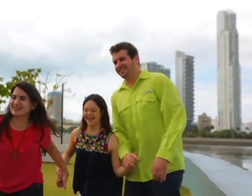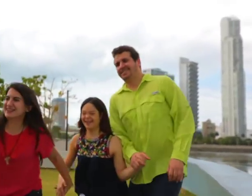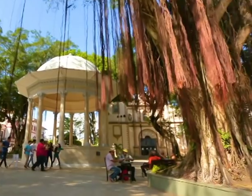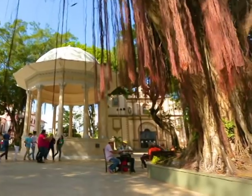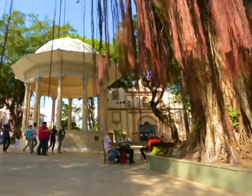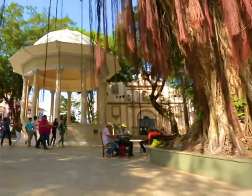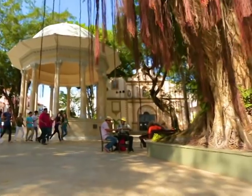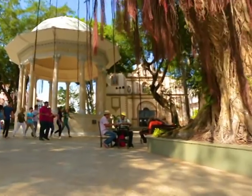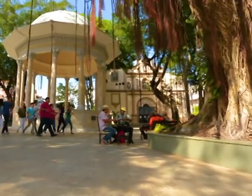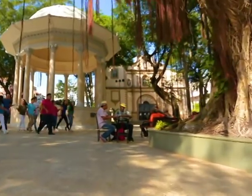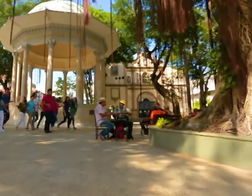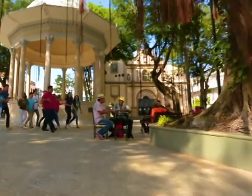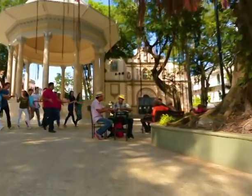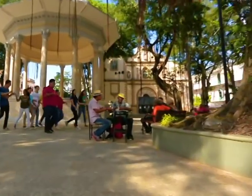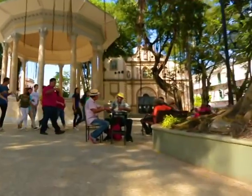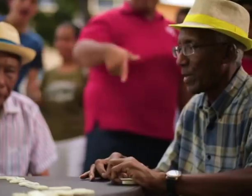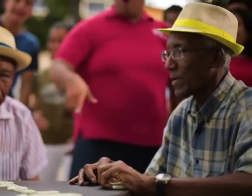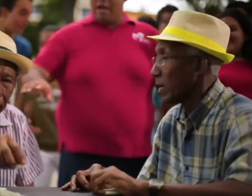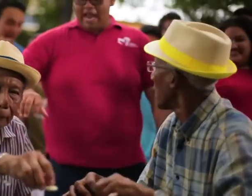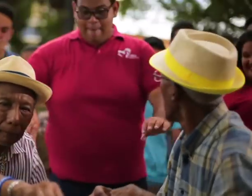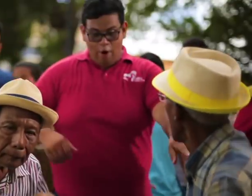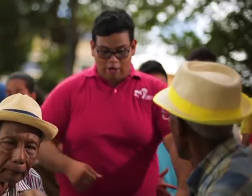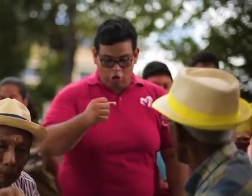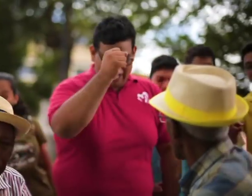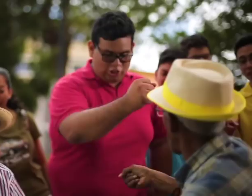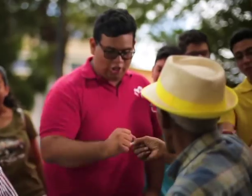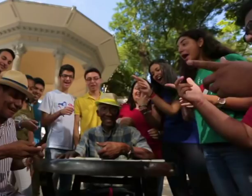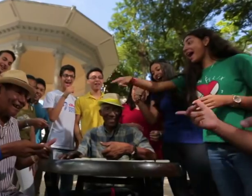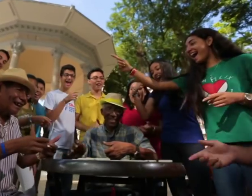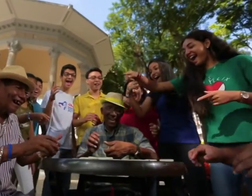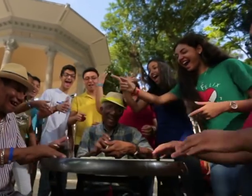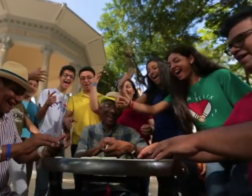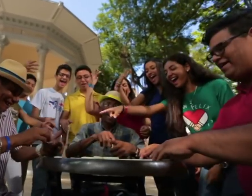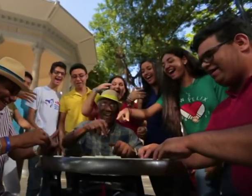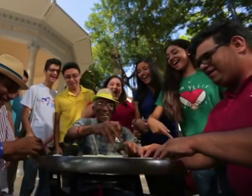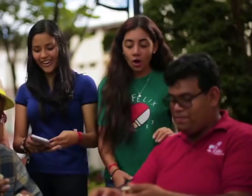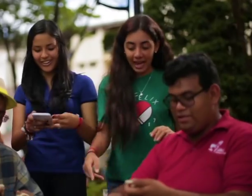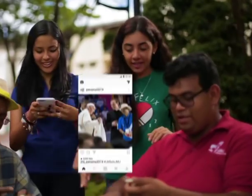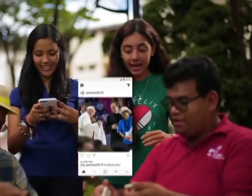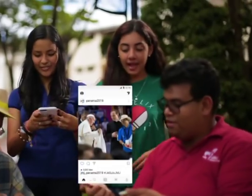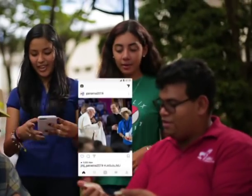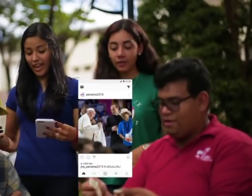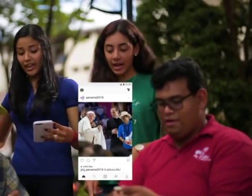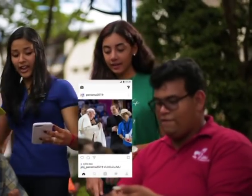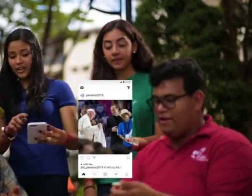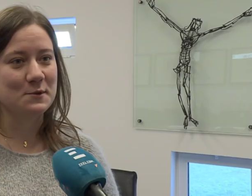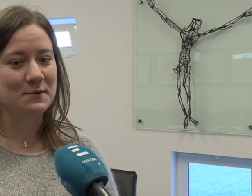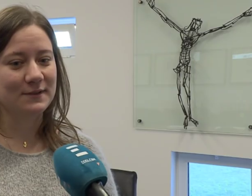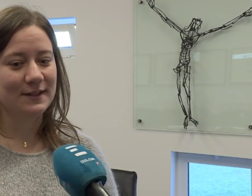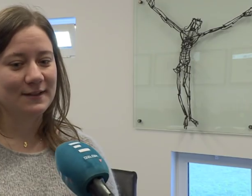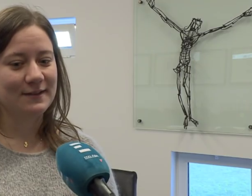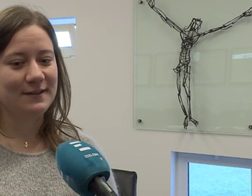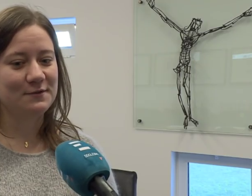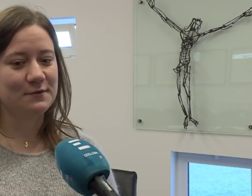muitos portugueses. Eu fui a Cracóvia em 2016, não como voluntária, mas como participante, foi assim um tempo muito